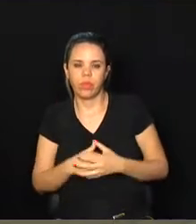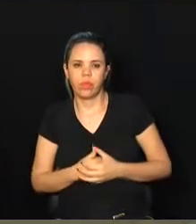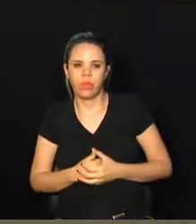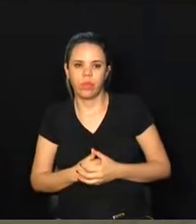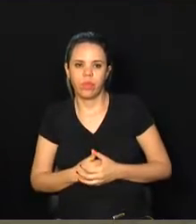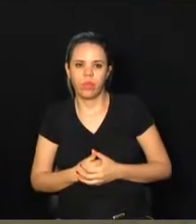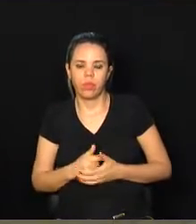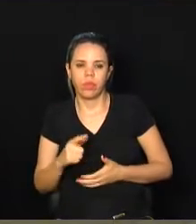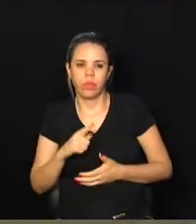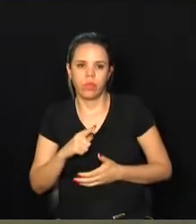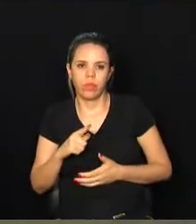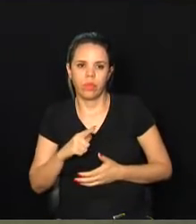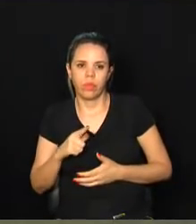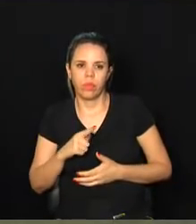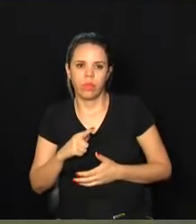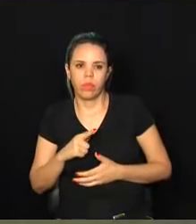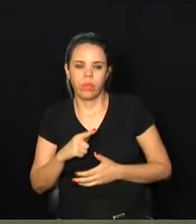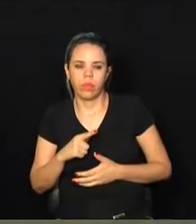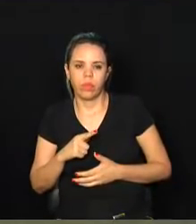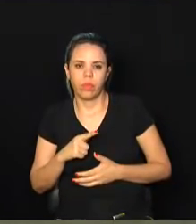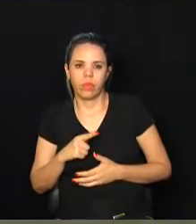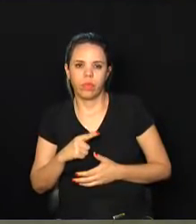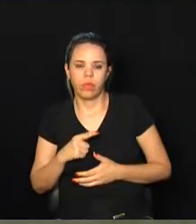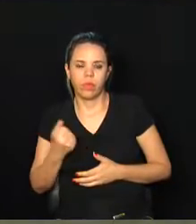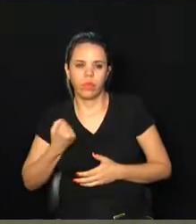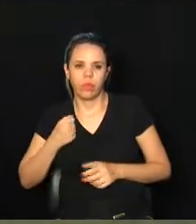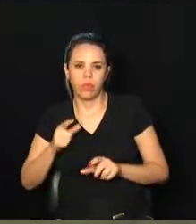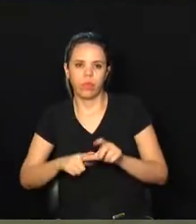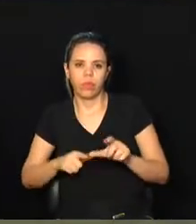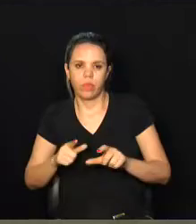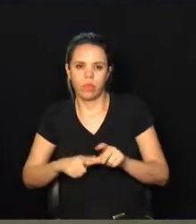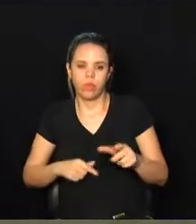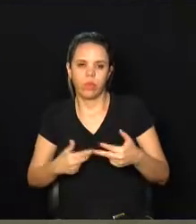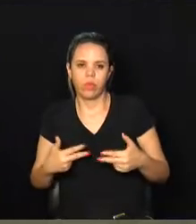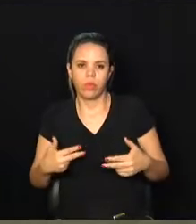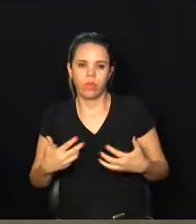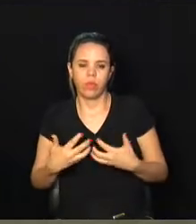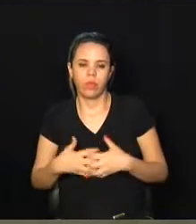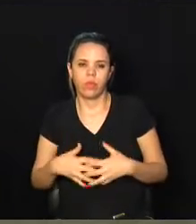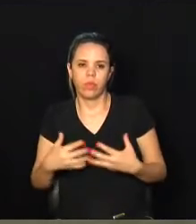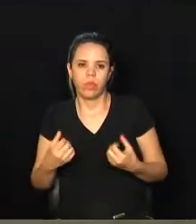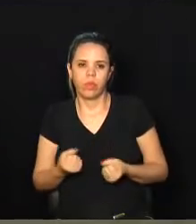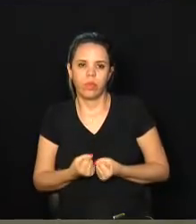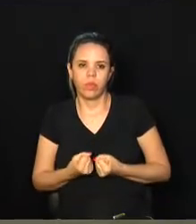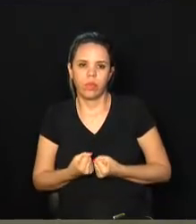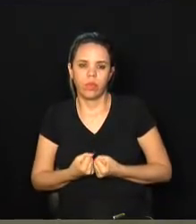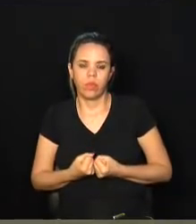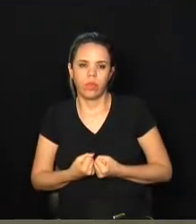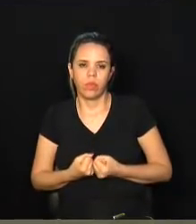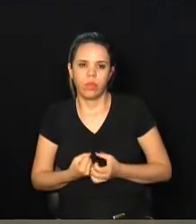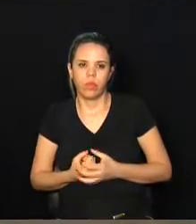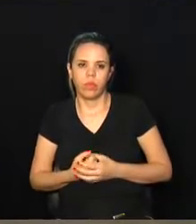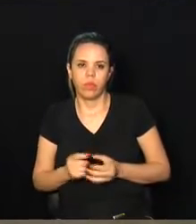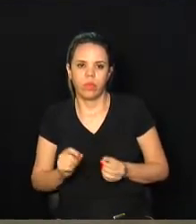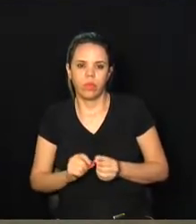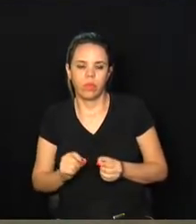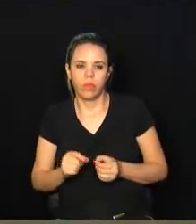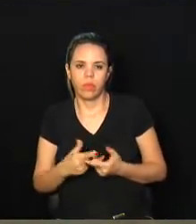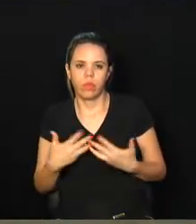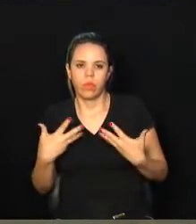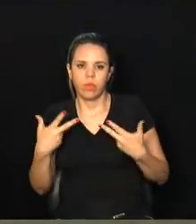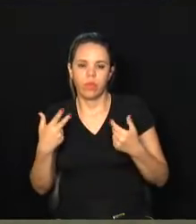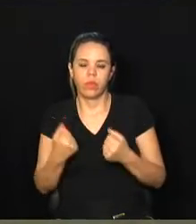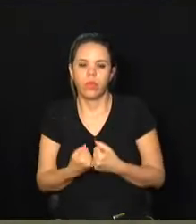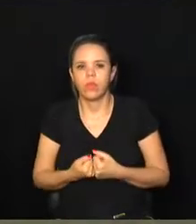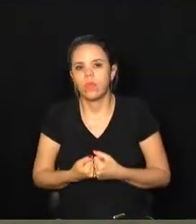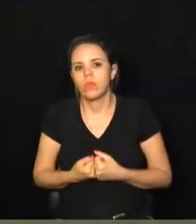você tem tudo X, Y, Z, você automatiza o braço, que faz coisas maravilhosas,